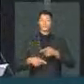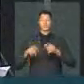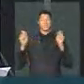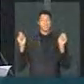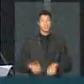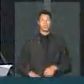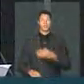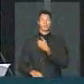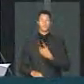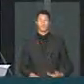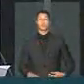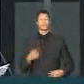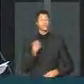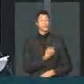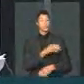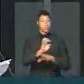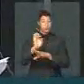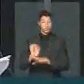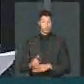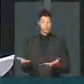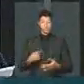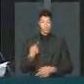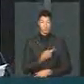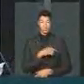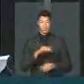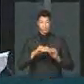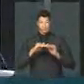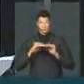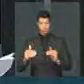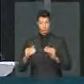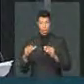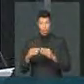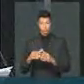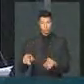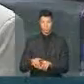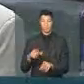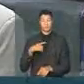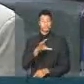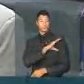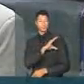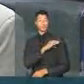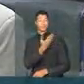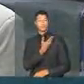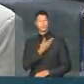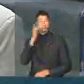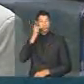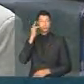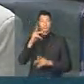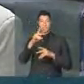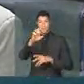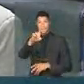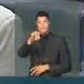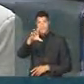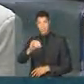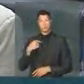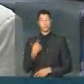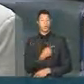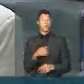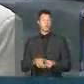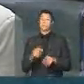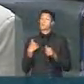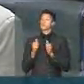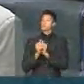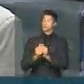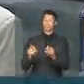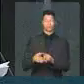necessárias públicas do nosso Estado e hoje a nossa bancada tem o orgulho de ser coordenada pelo colega deputado Pedro Fernandes. Nós todos